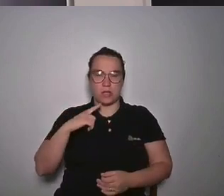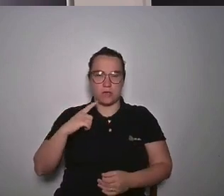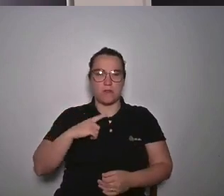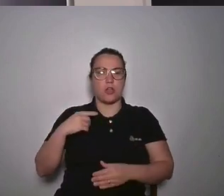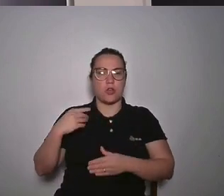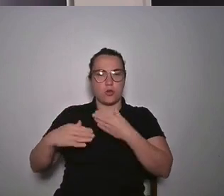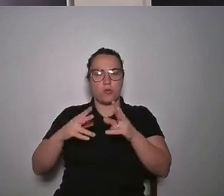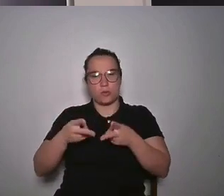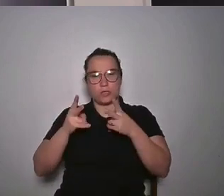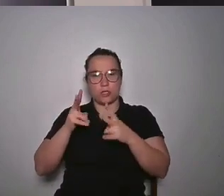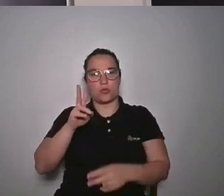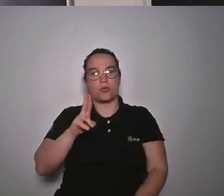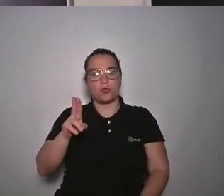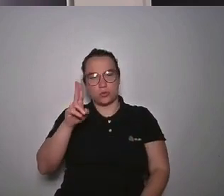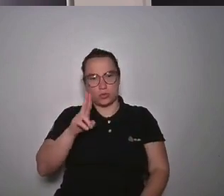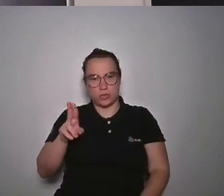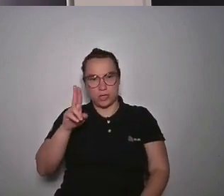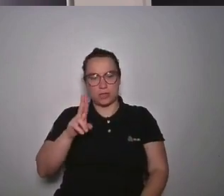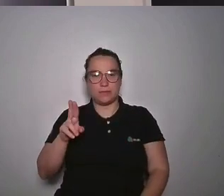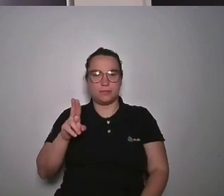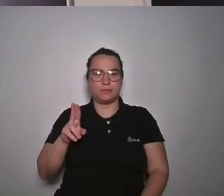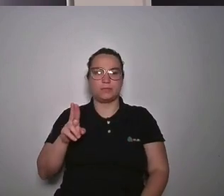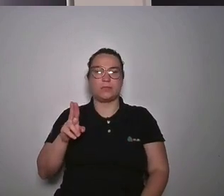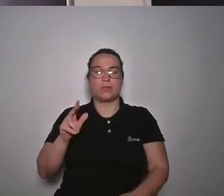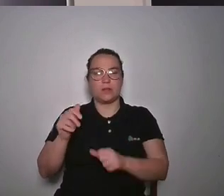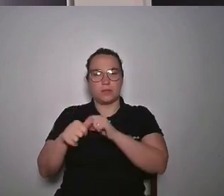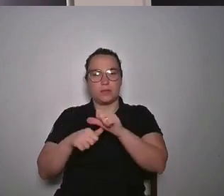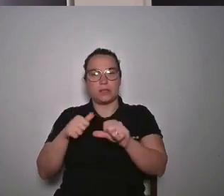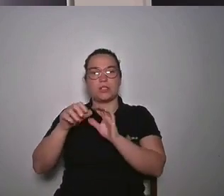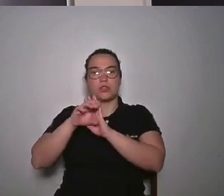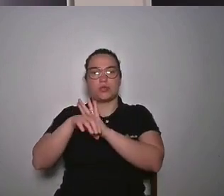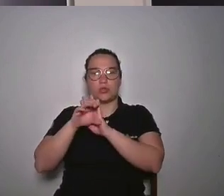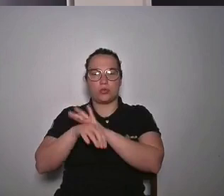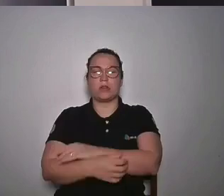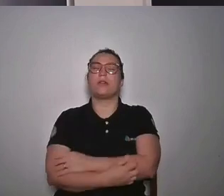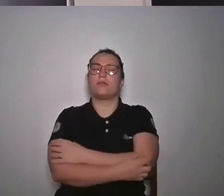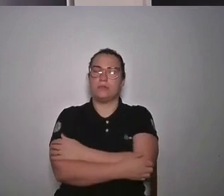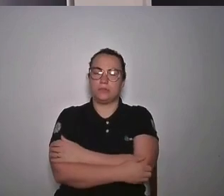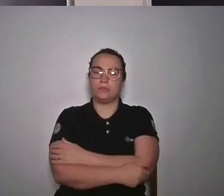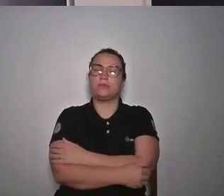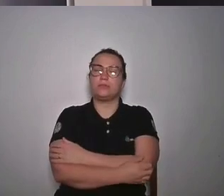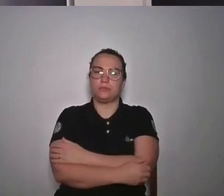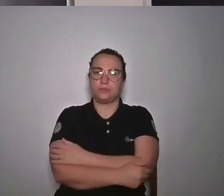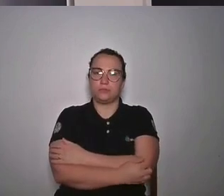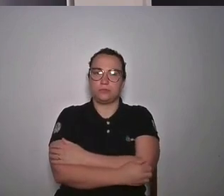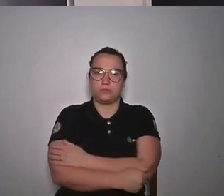procedimento utilizado para as transferências constitucionais.